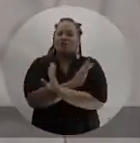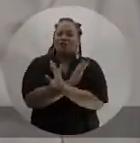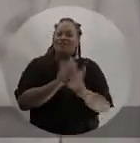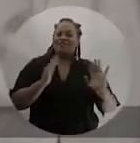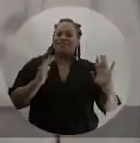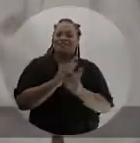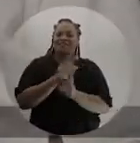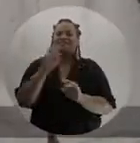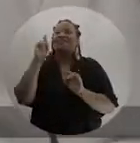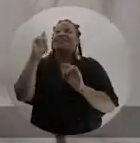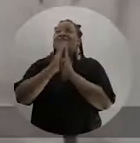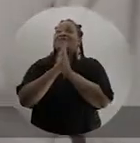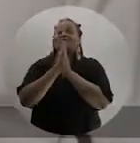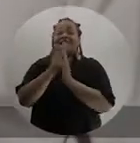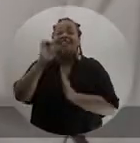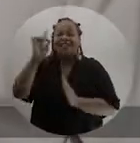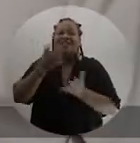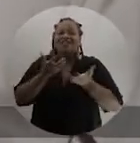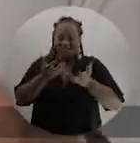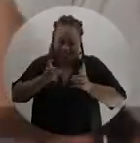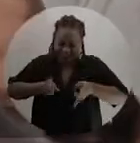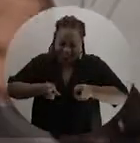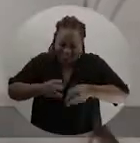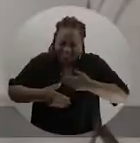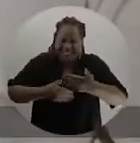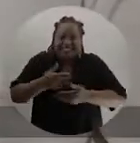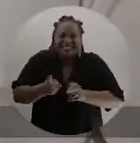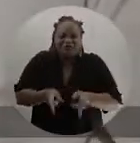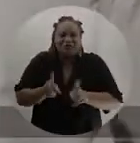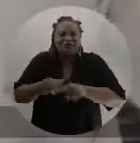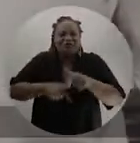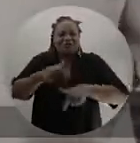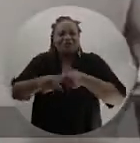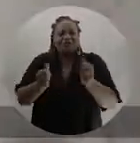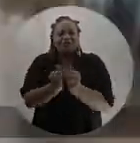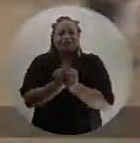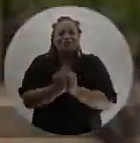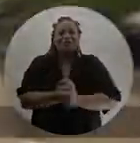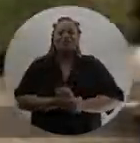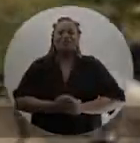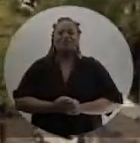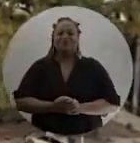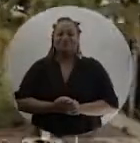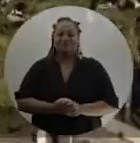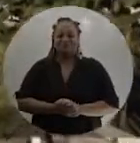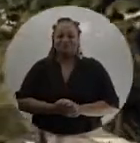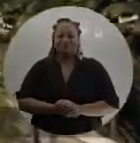história para a nossa cidade. E se Deus quiser, vamos continuar escrevendo essa história juntos.